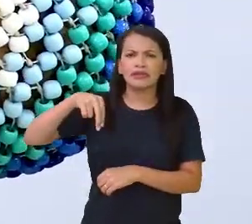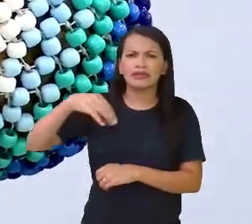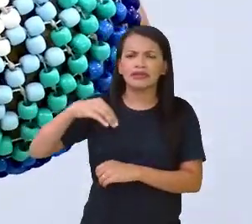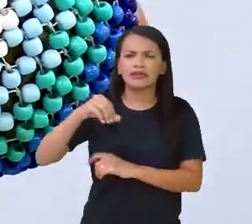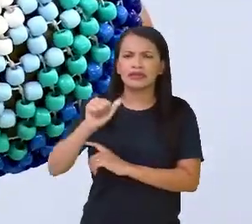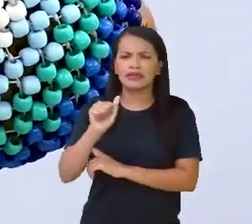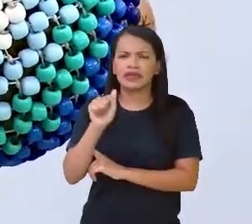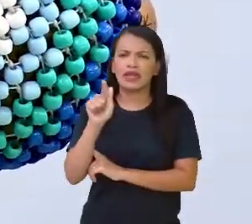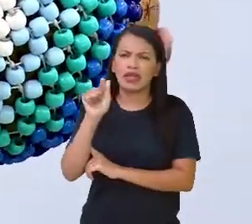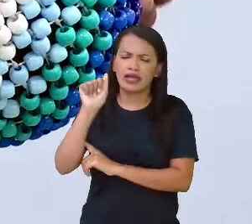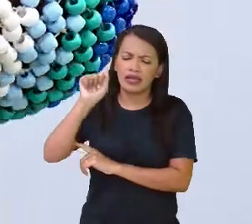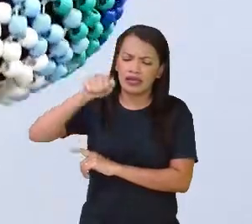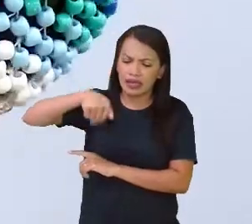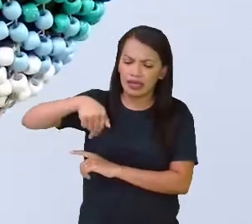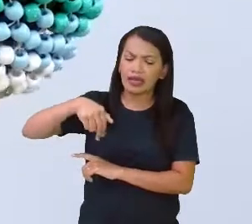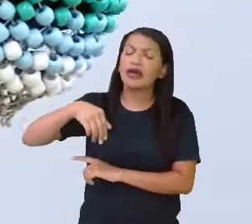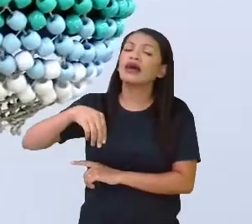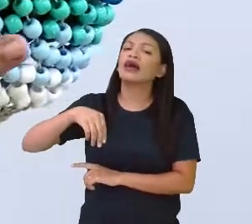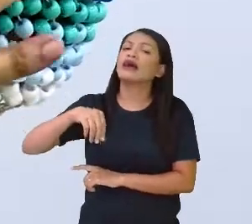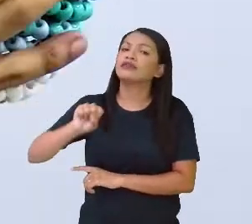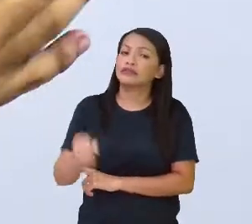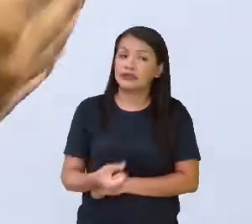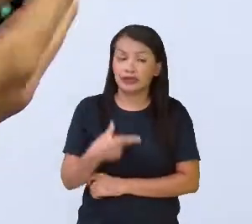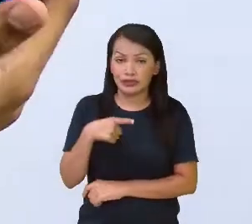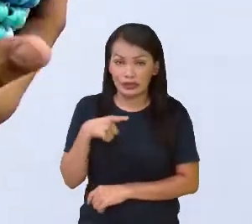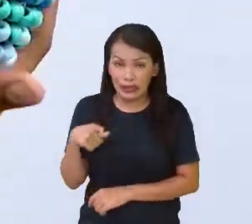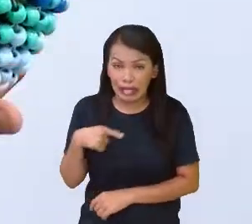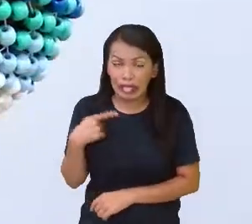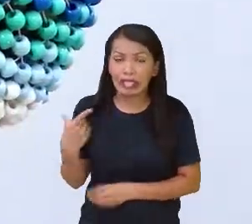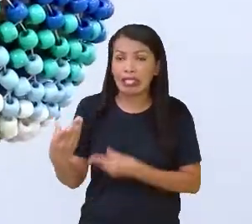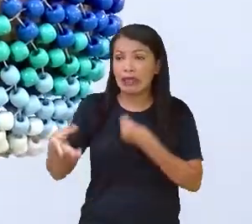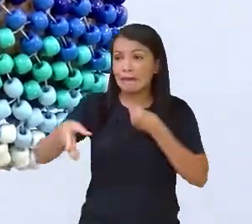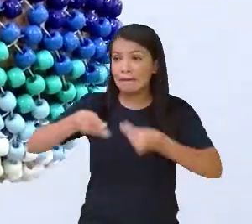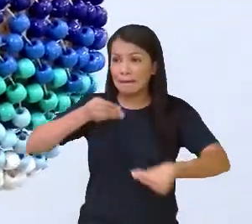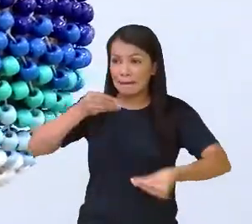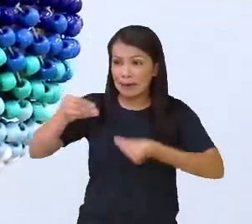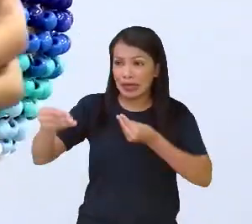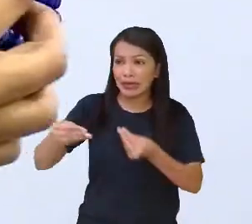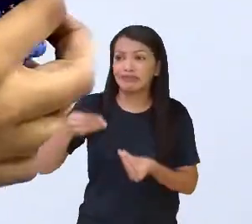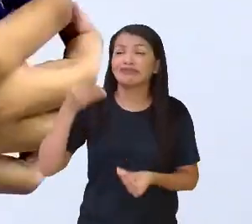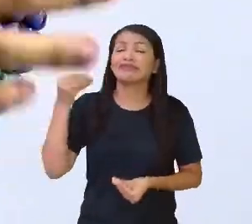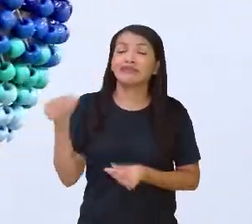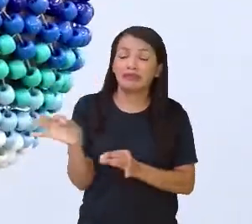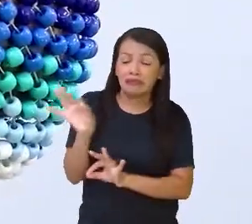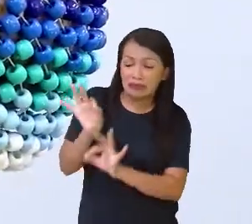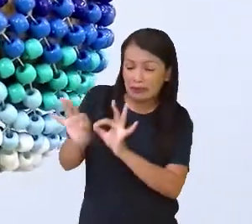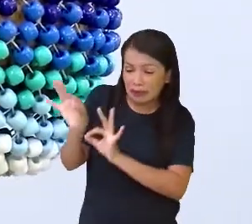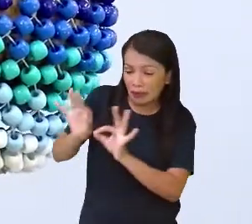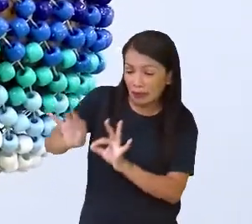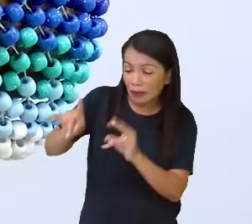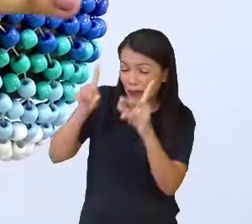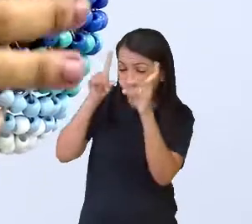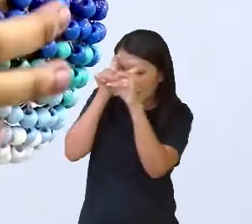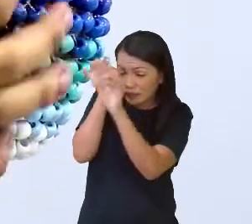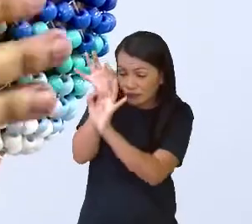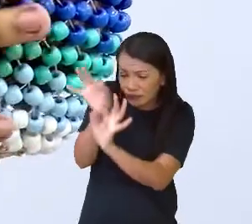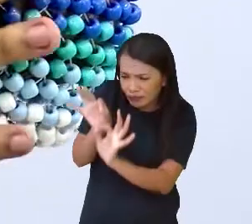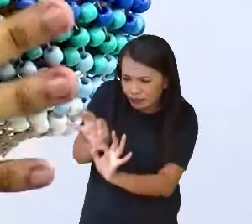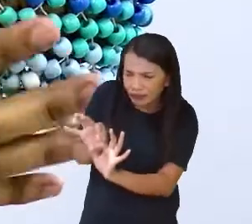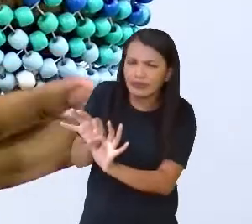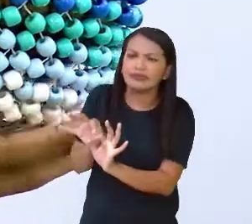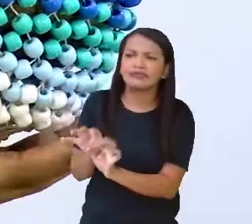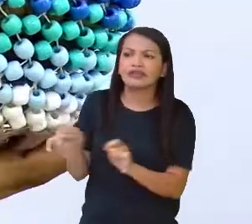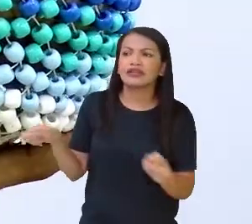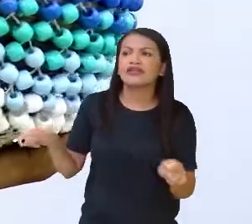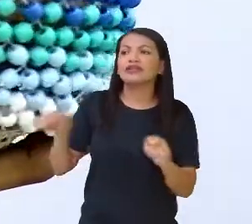vai e aqui fecha. Dá um trabalho fazer isso aqui, mas é isso. Ó, você vai colocando as miçangas e tal e